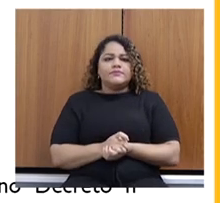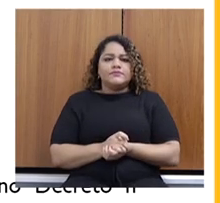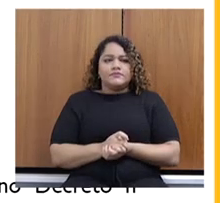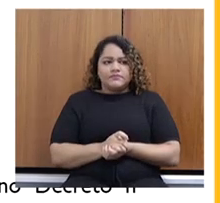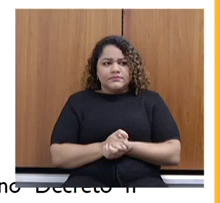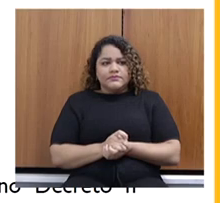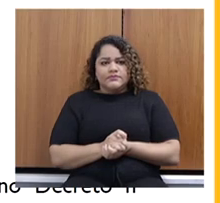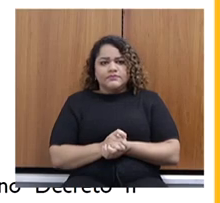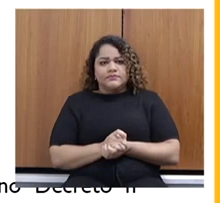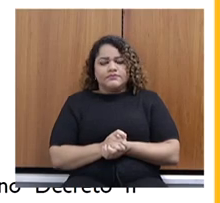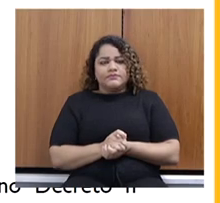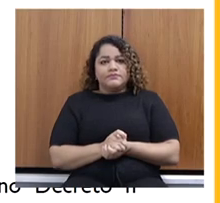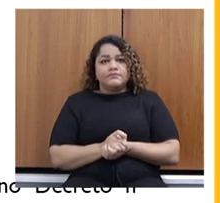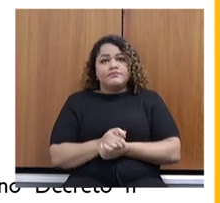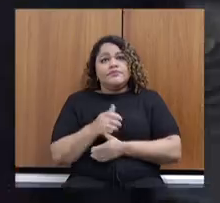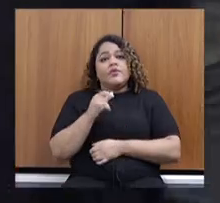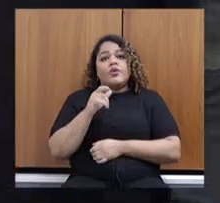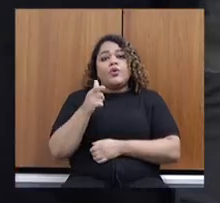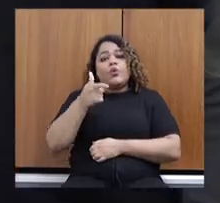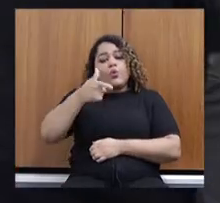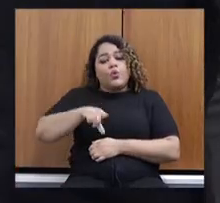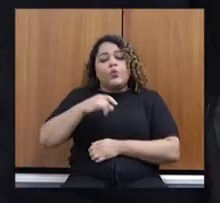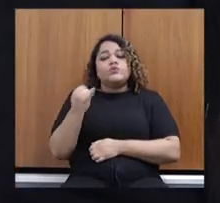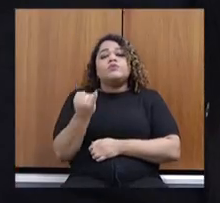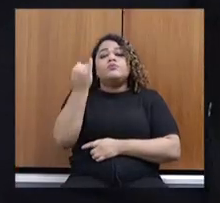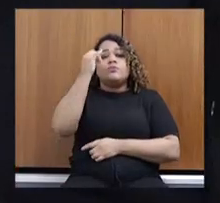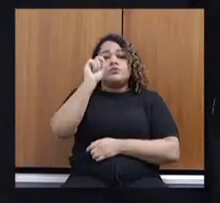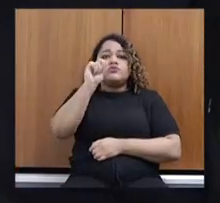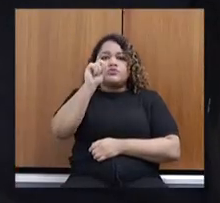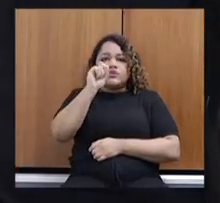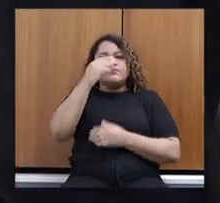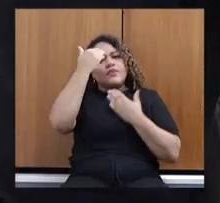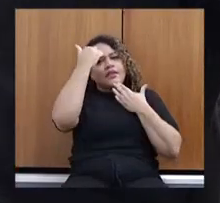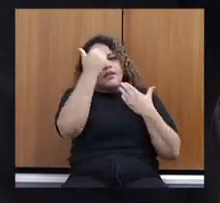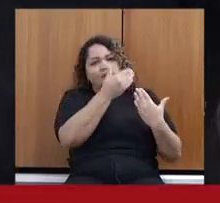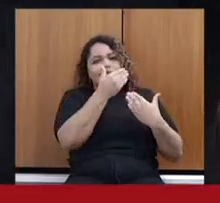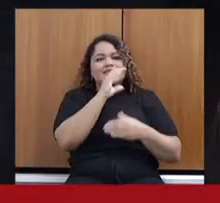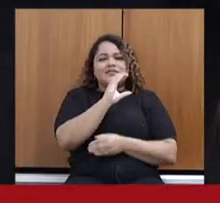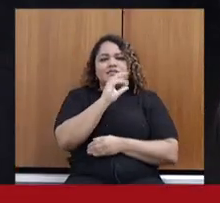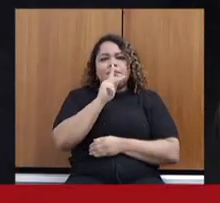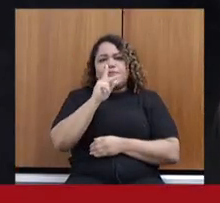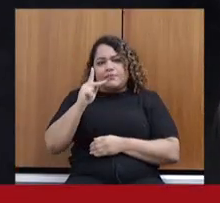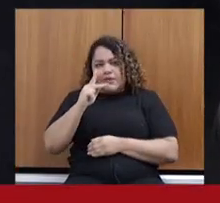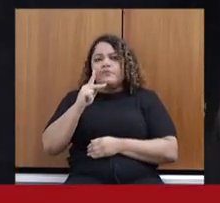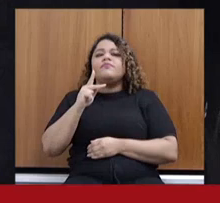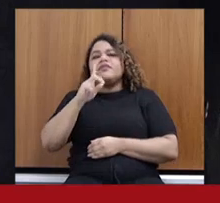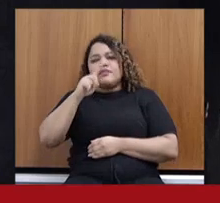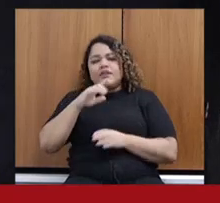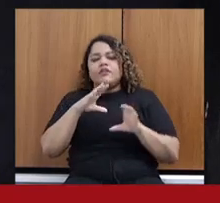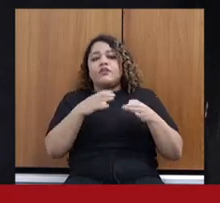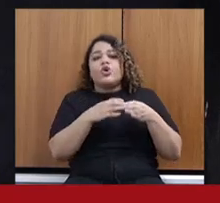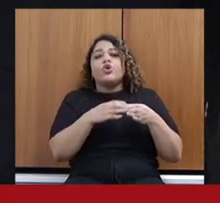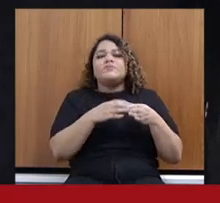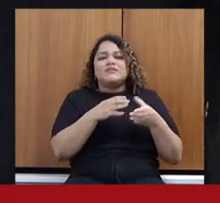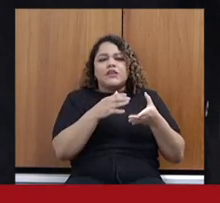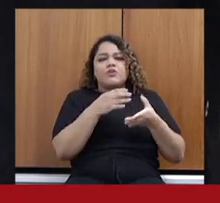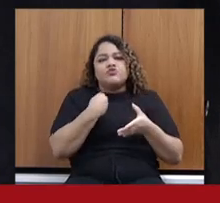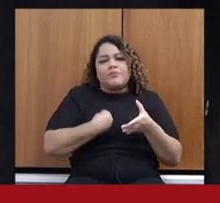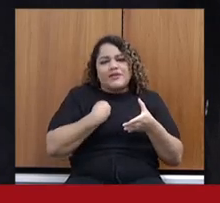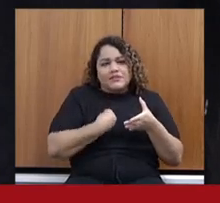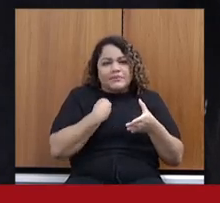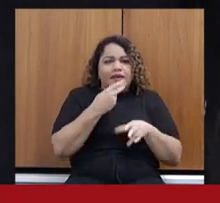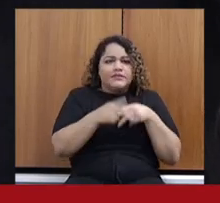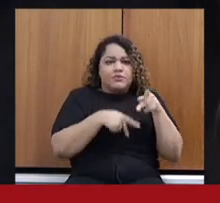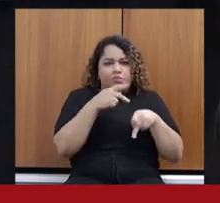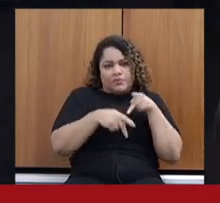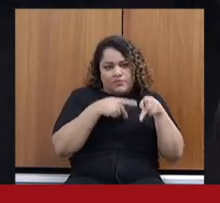Um outro ponto importante, agradecer a presença dos membros da CPP, Comissão de Participação Popular. No ano de 22,